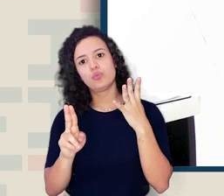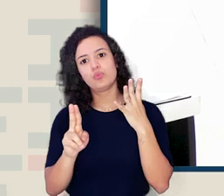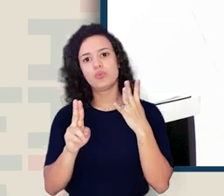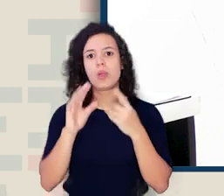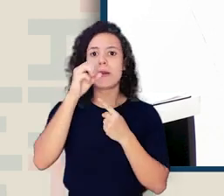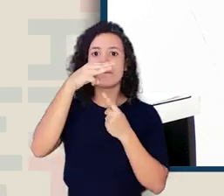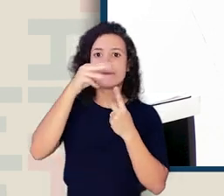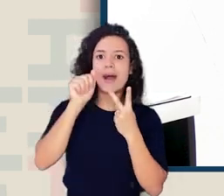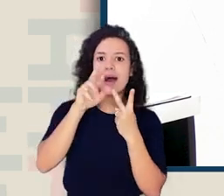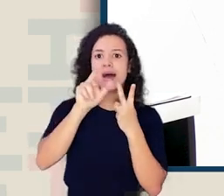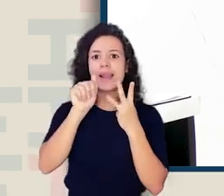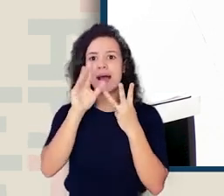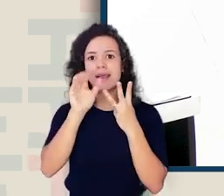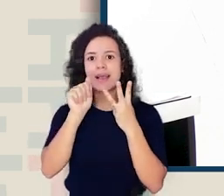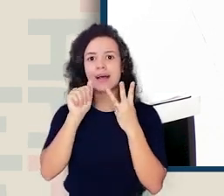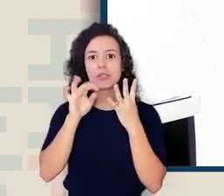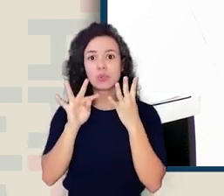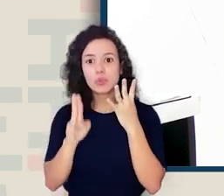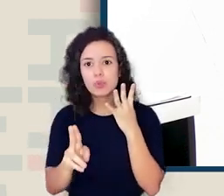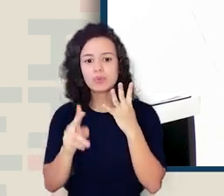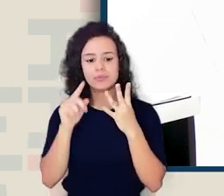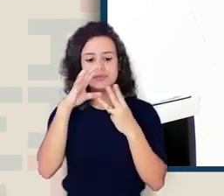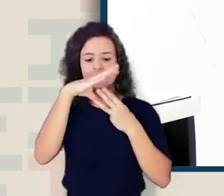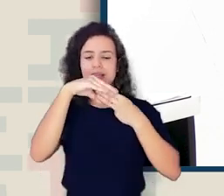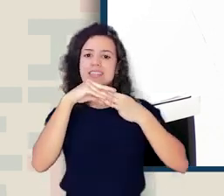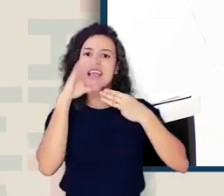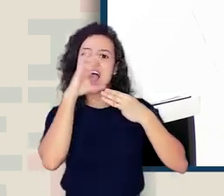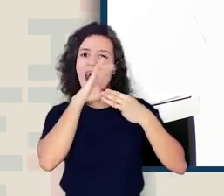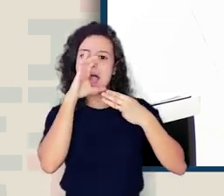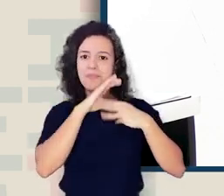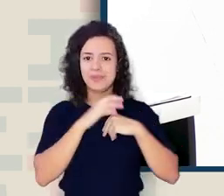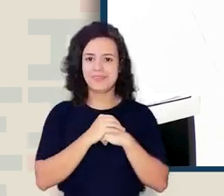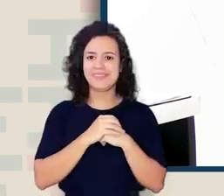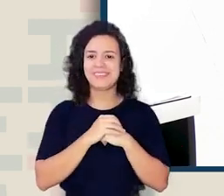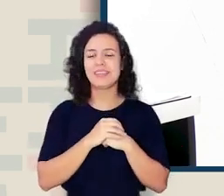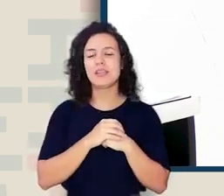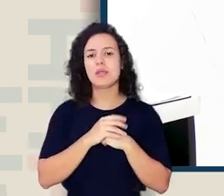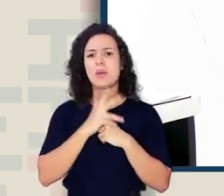maracatu, maracatu, maracatu.